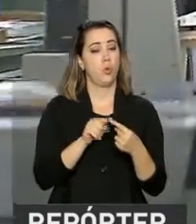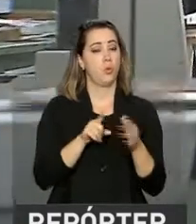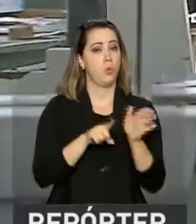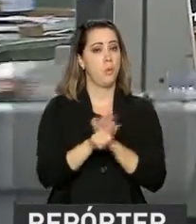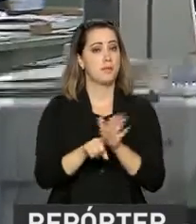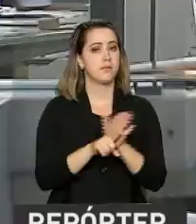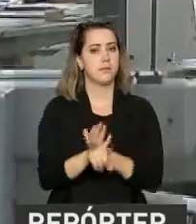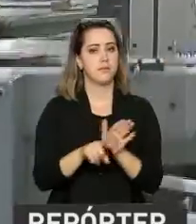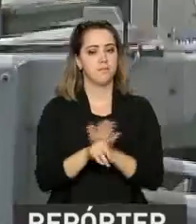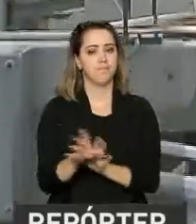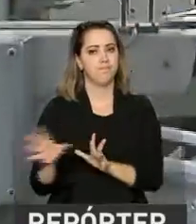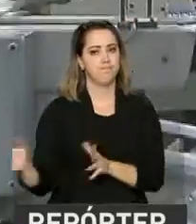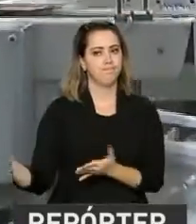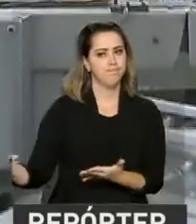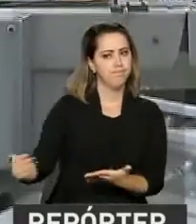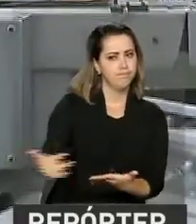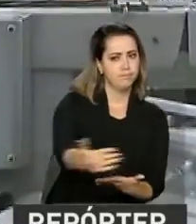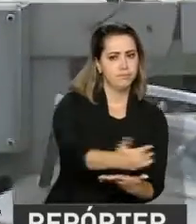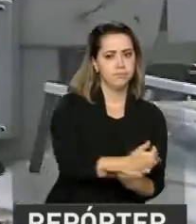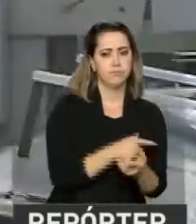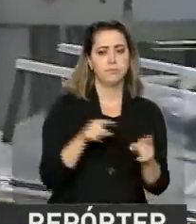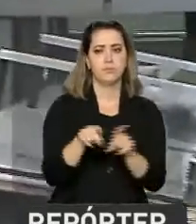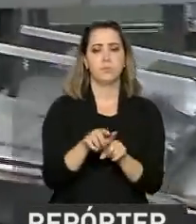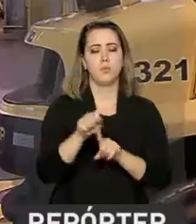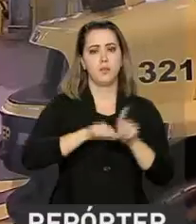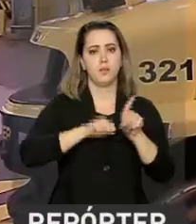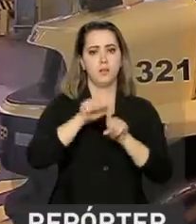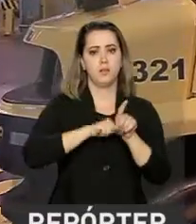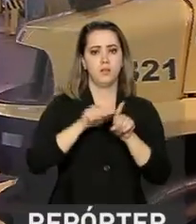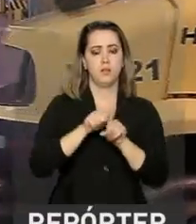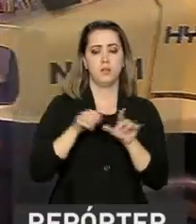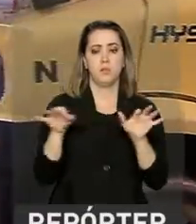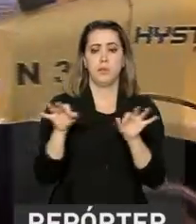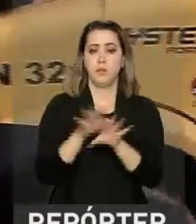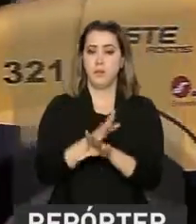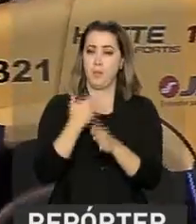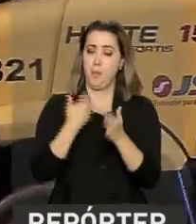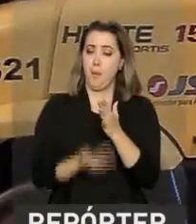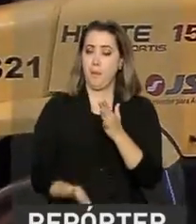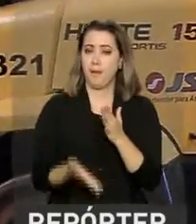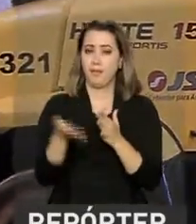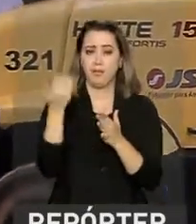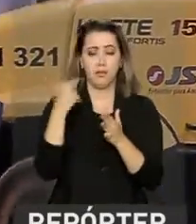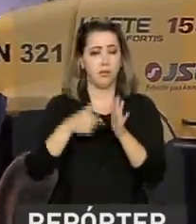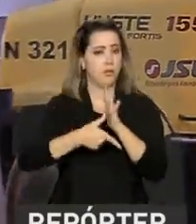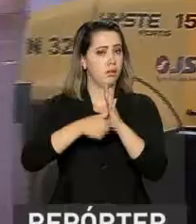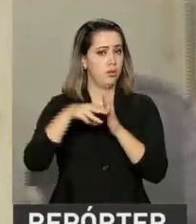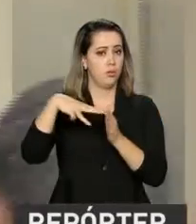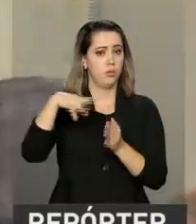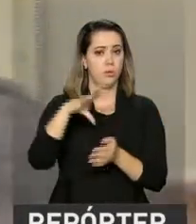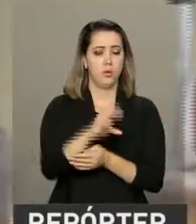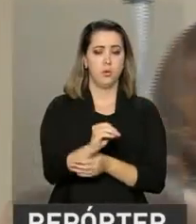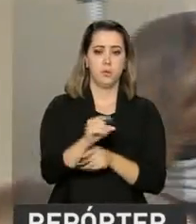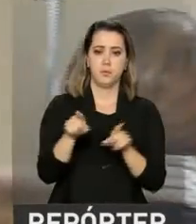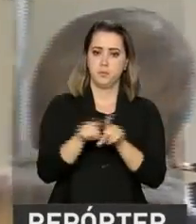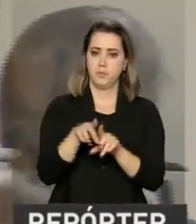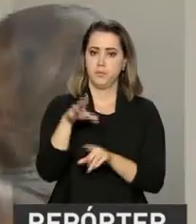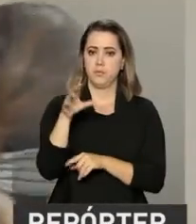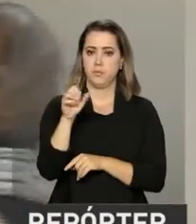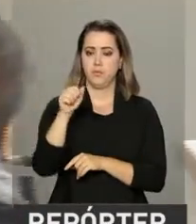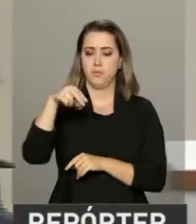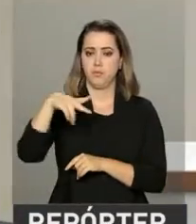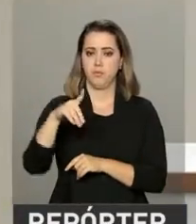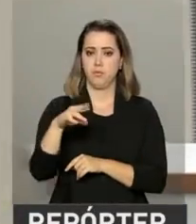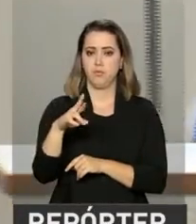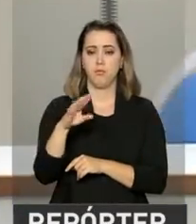pesquisa o ganho acumulado nos últimos 12 meses elimina perda na indústria registrado em março para andré macedo do ibge